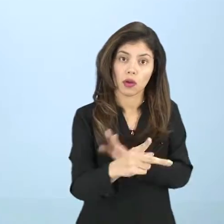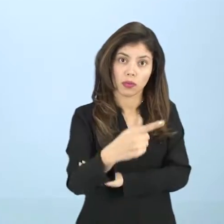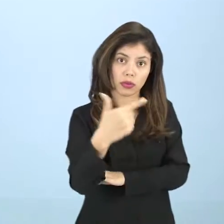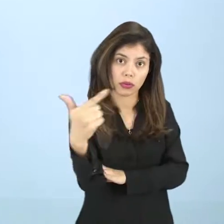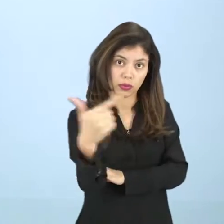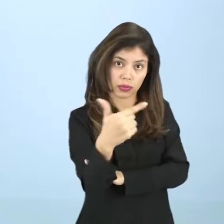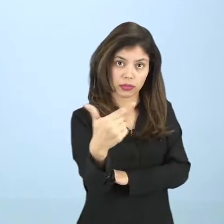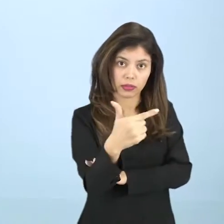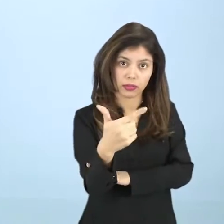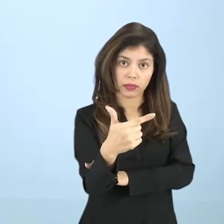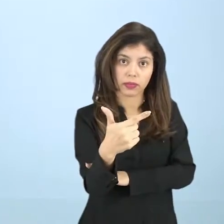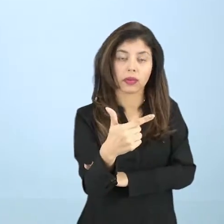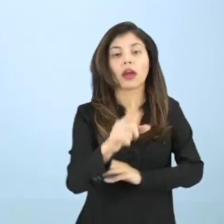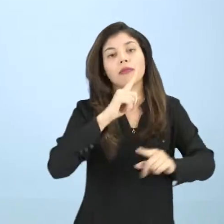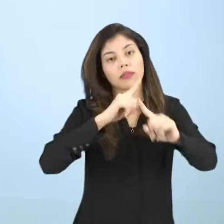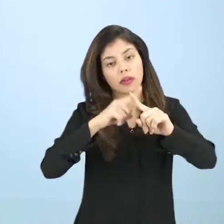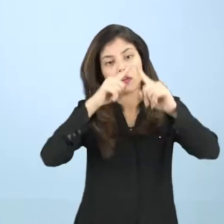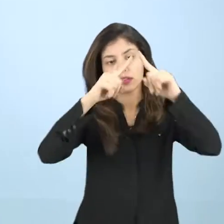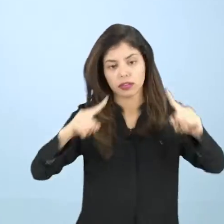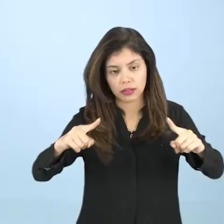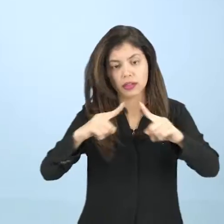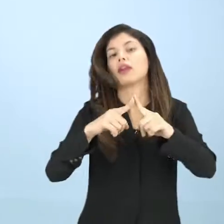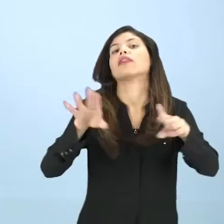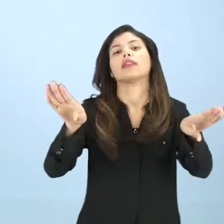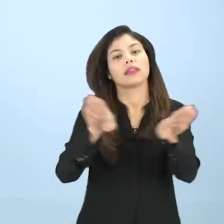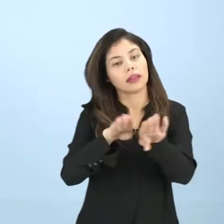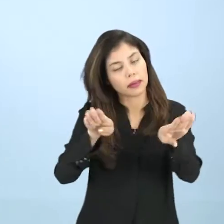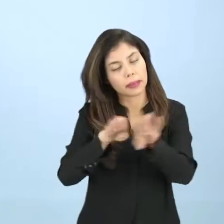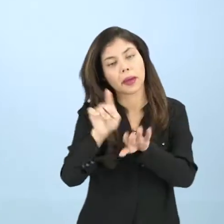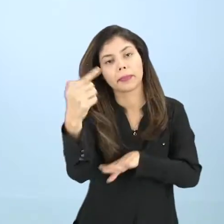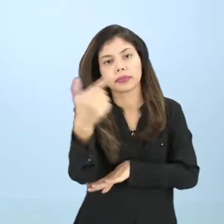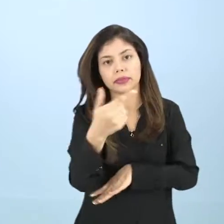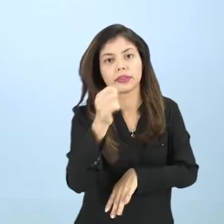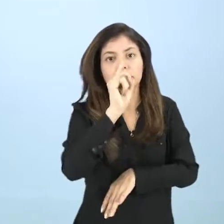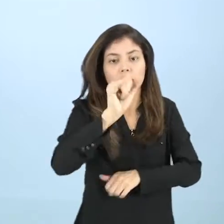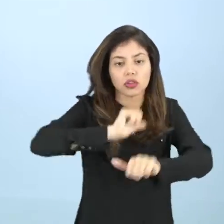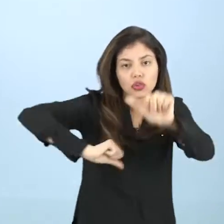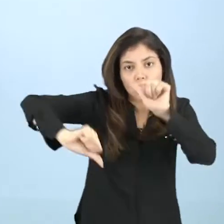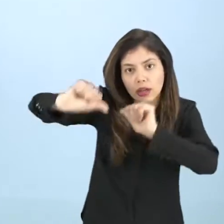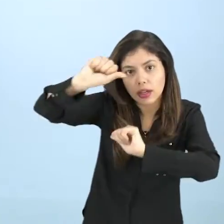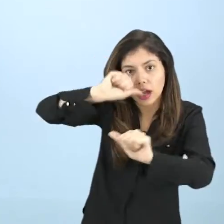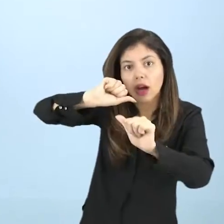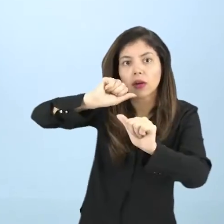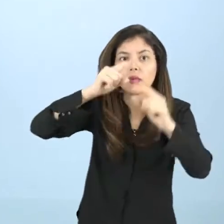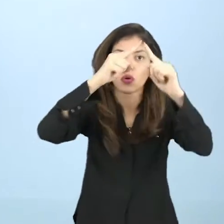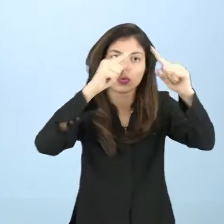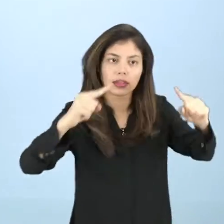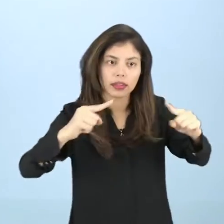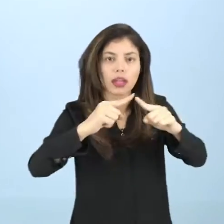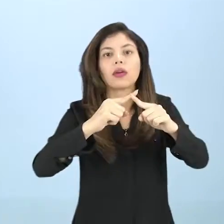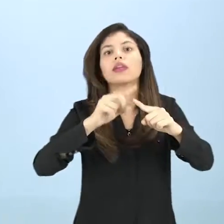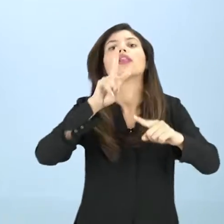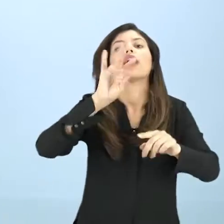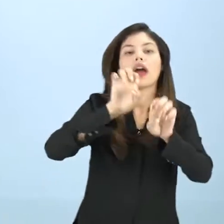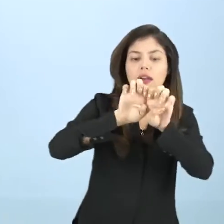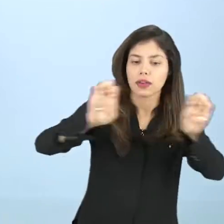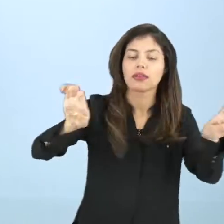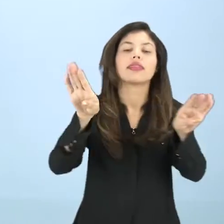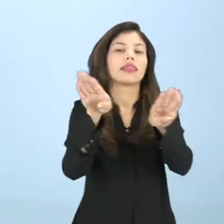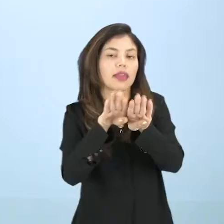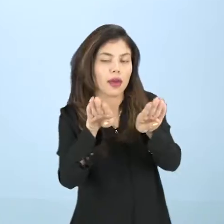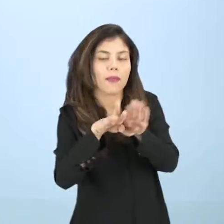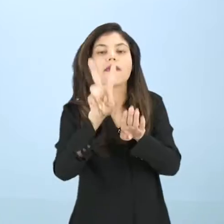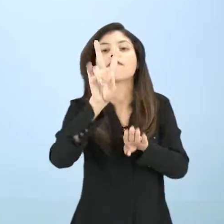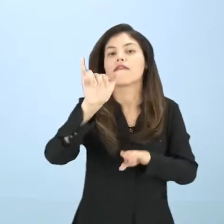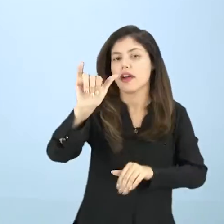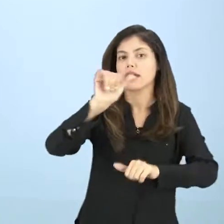2, multiplicaremos o valor do delta também por 2. Se nós invertermos o valor do delta, a equação também